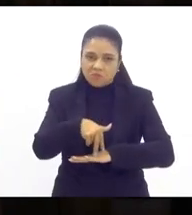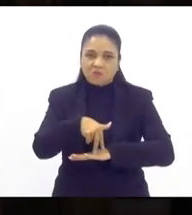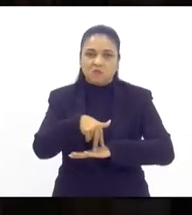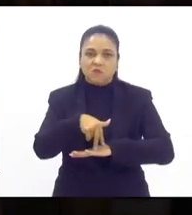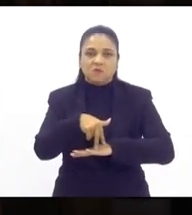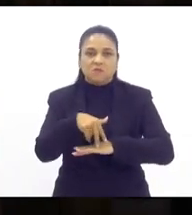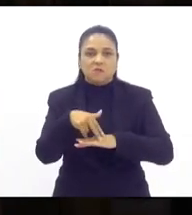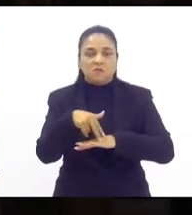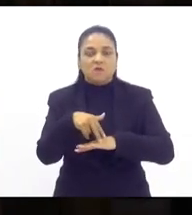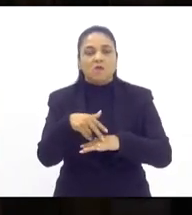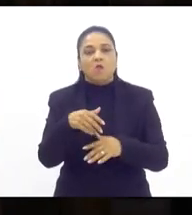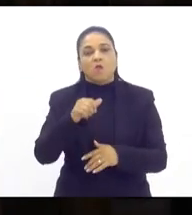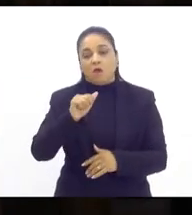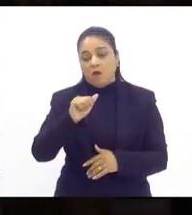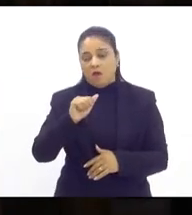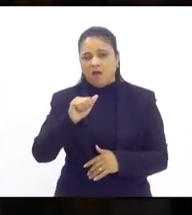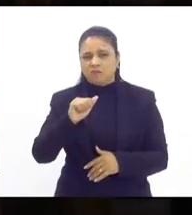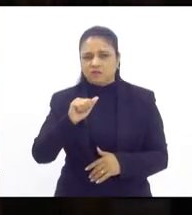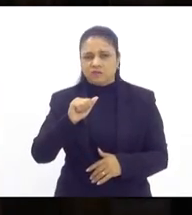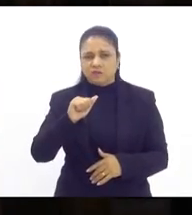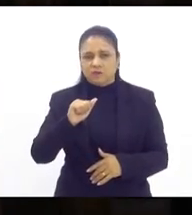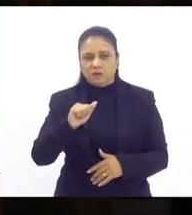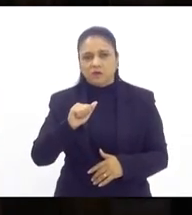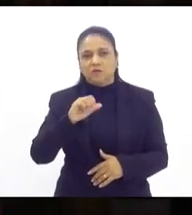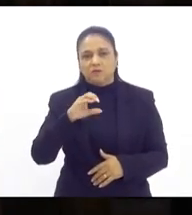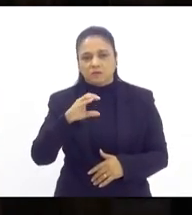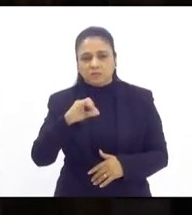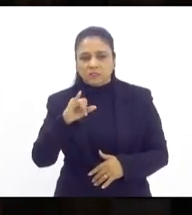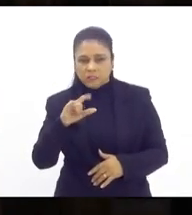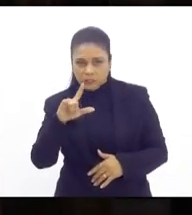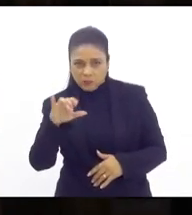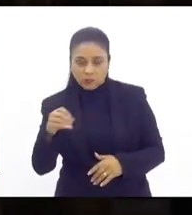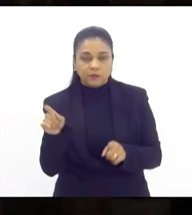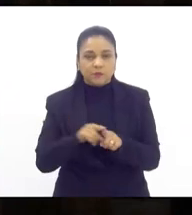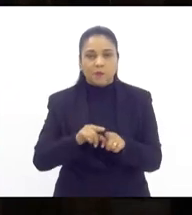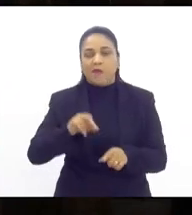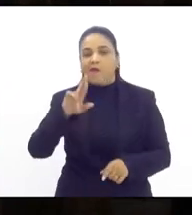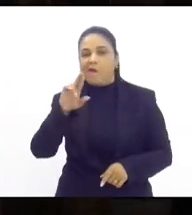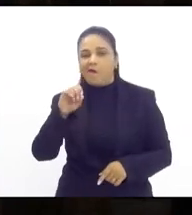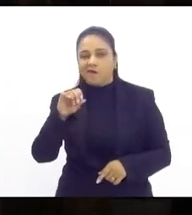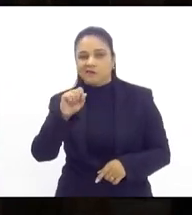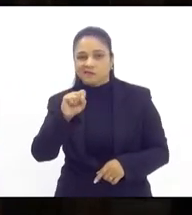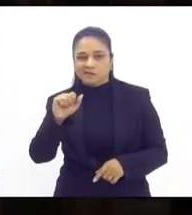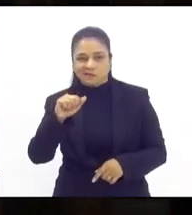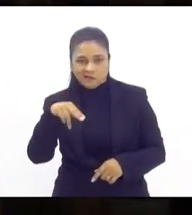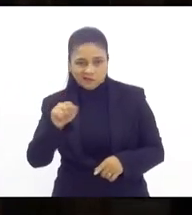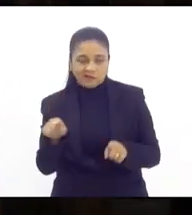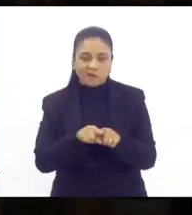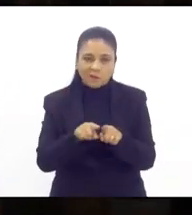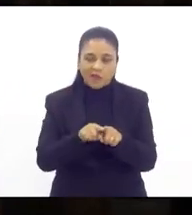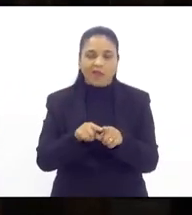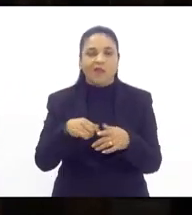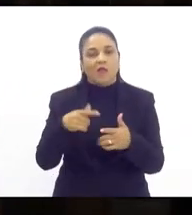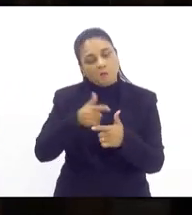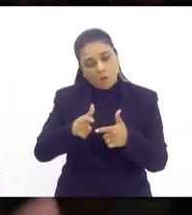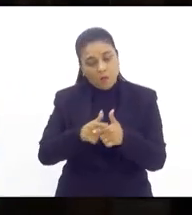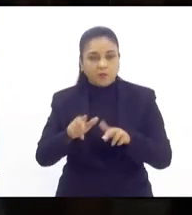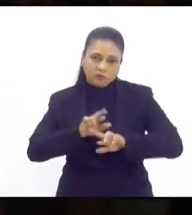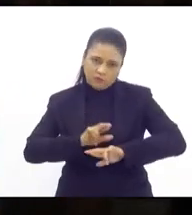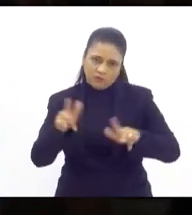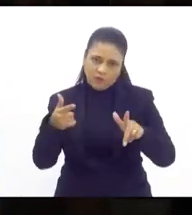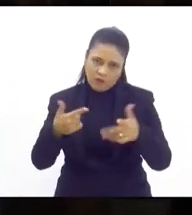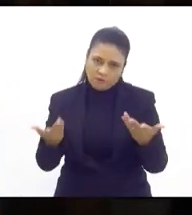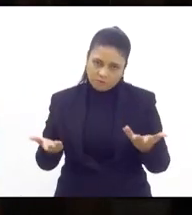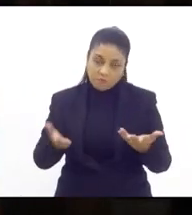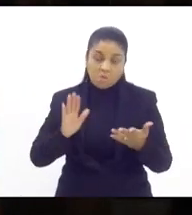auxílio e a Rosane também né a gente mora perto ali um do outro a gente vive problemas diferentes é